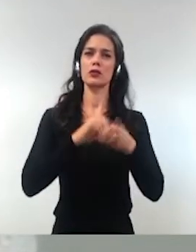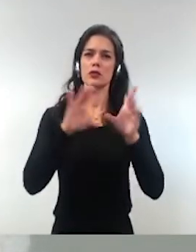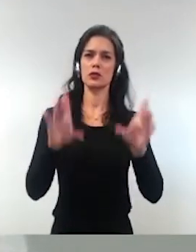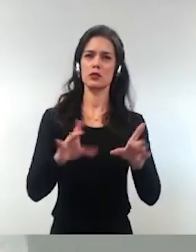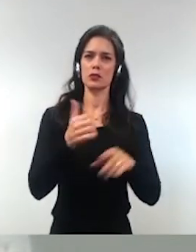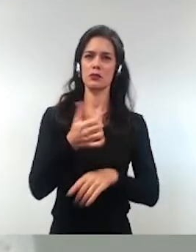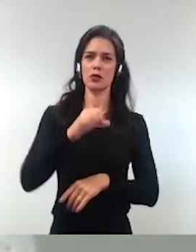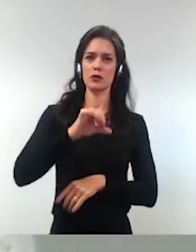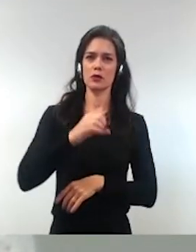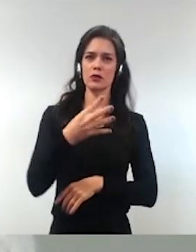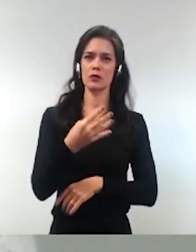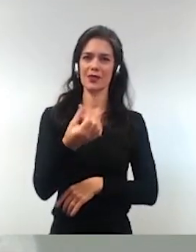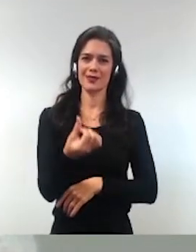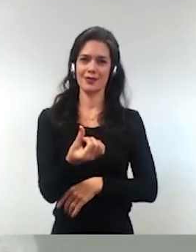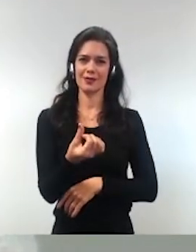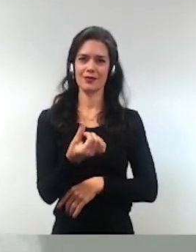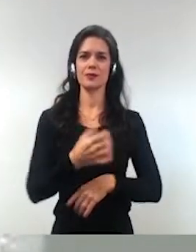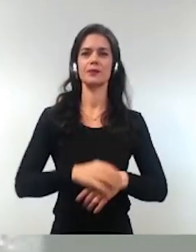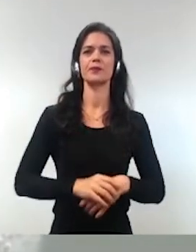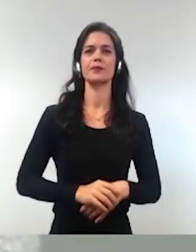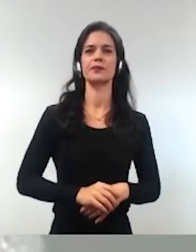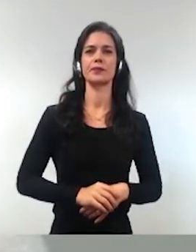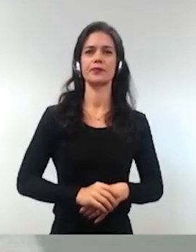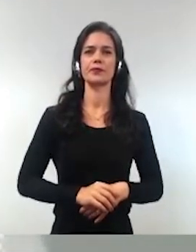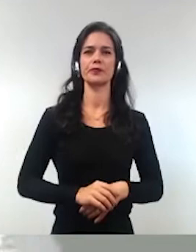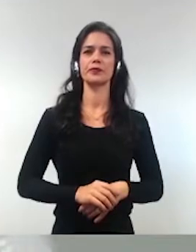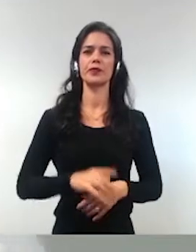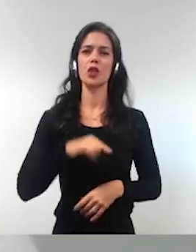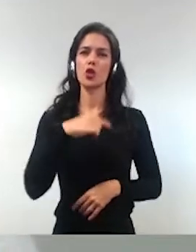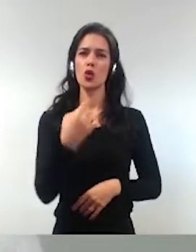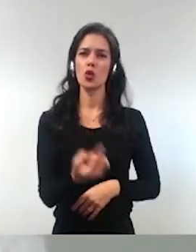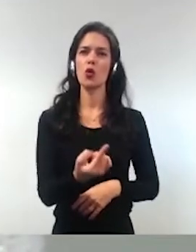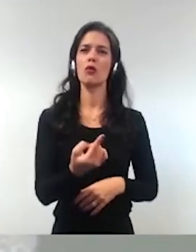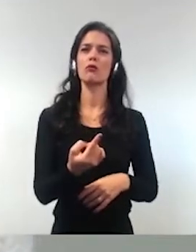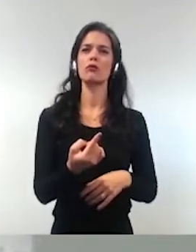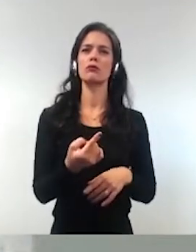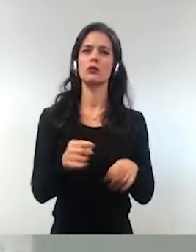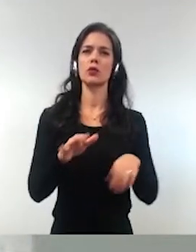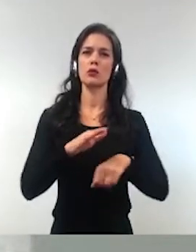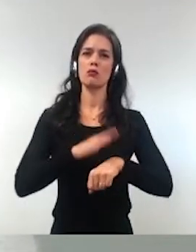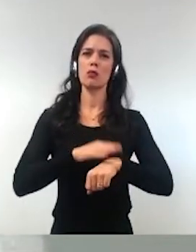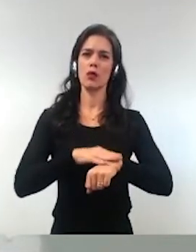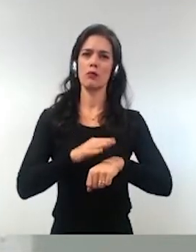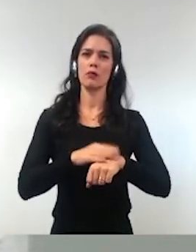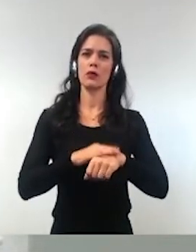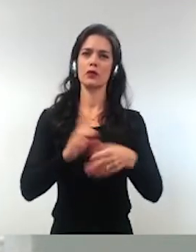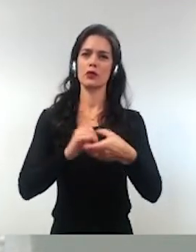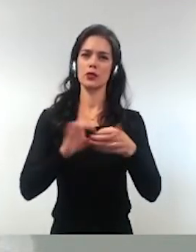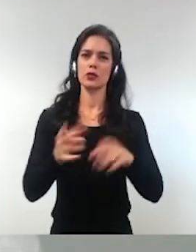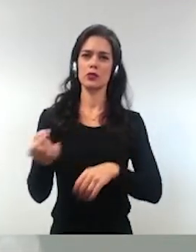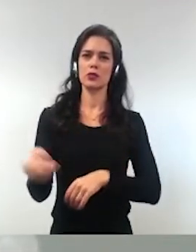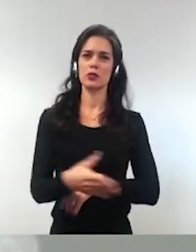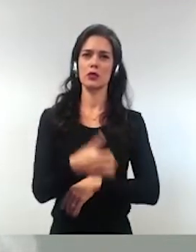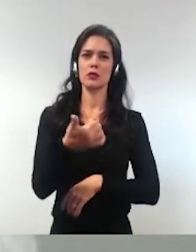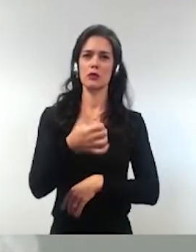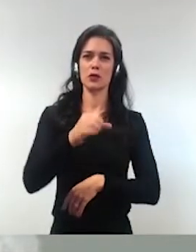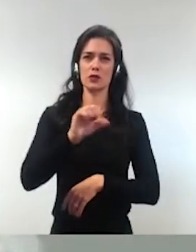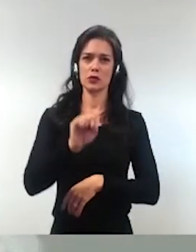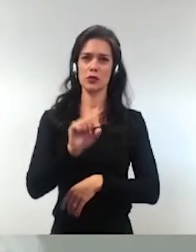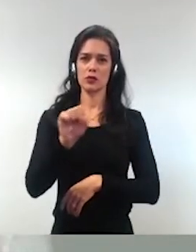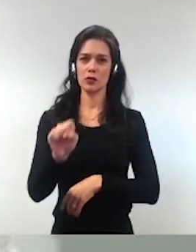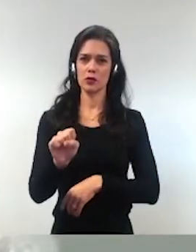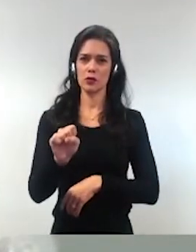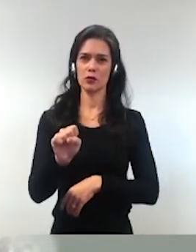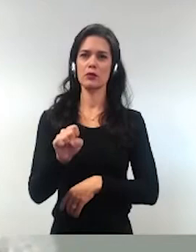país em 1946. E num outro movimento de redemocratização, que foi justamente em